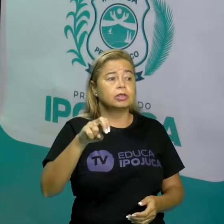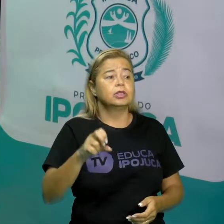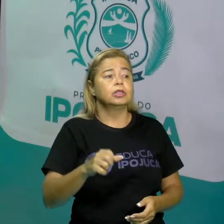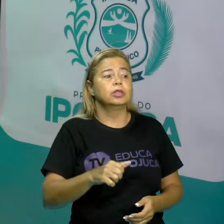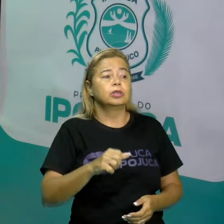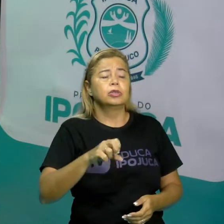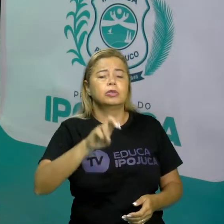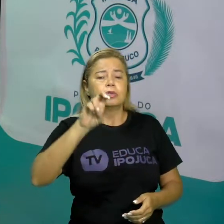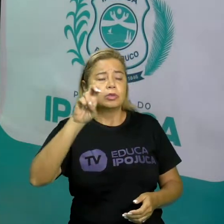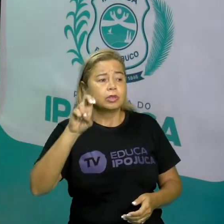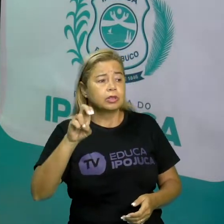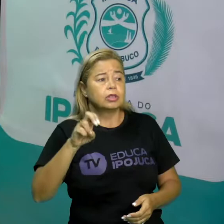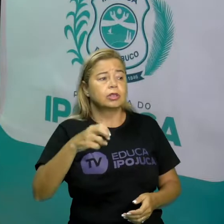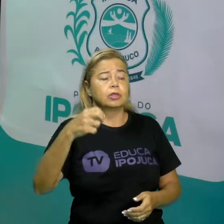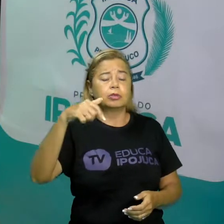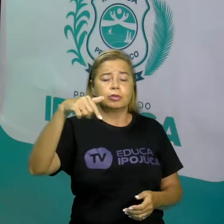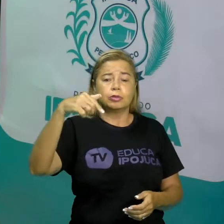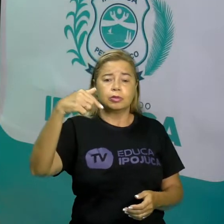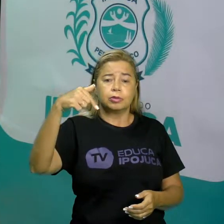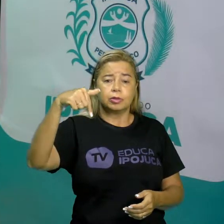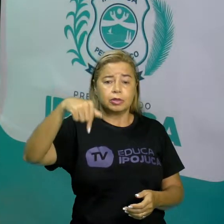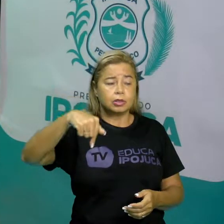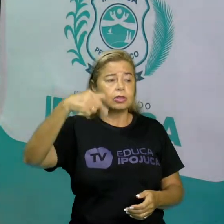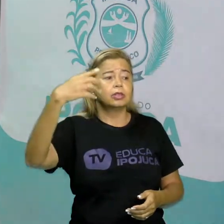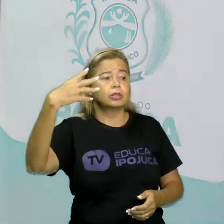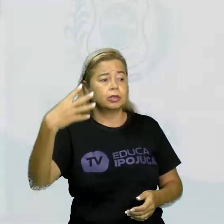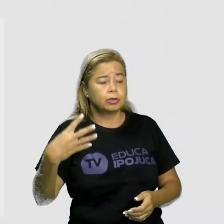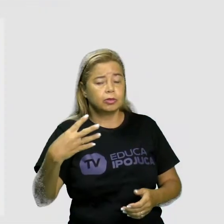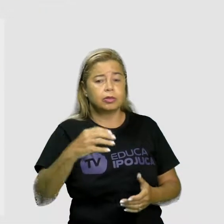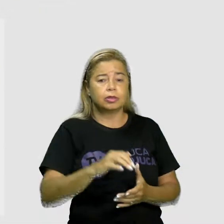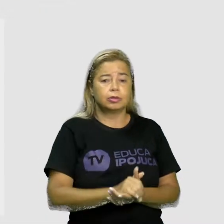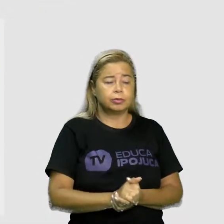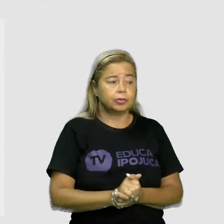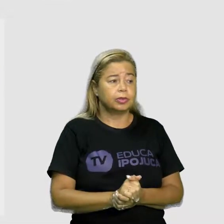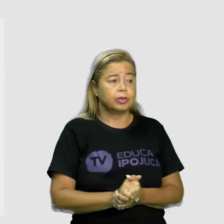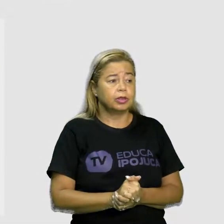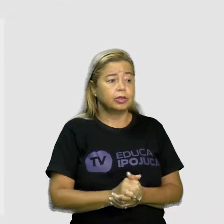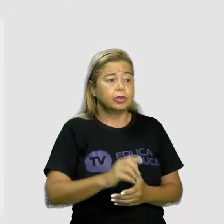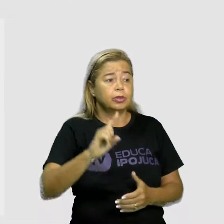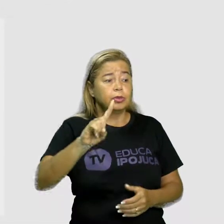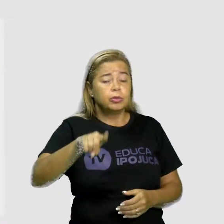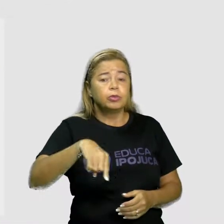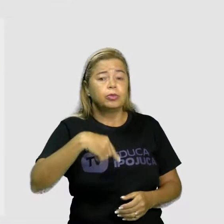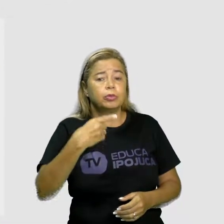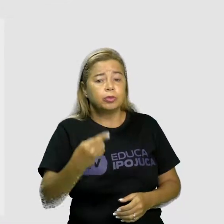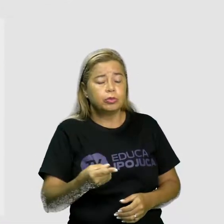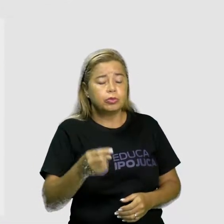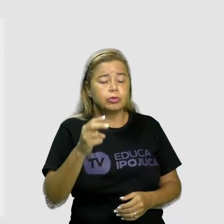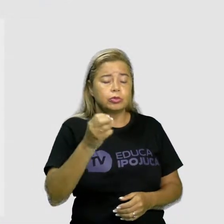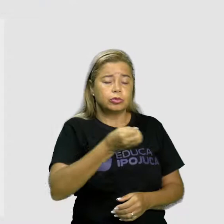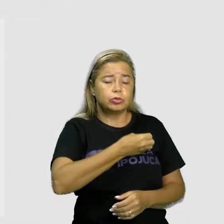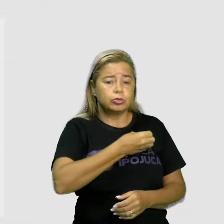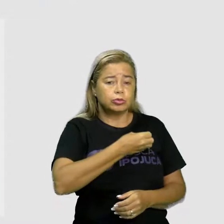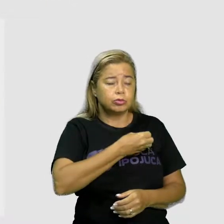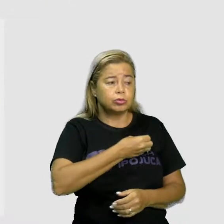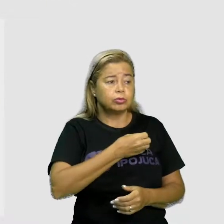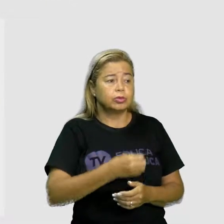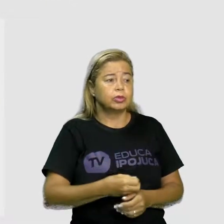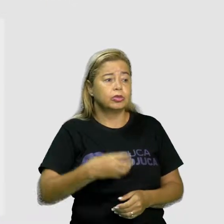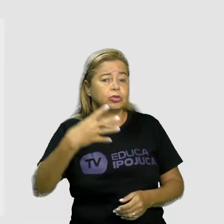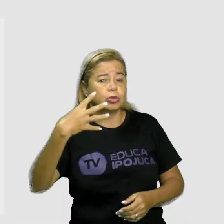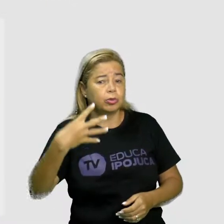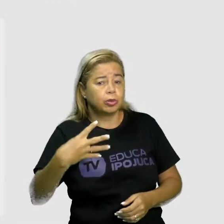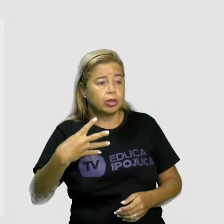7. Esses números estão na casa da unidade. Os outros números que você está observando aí,